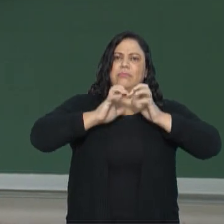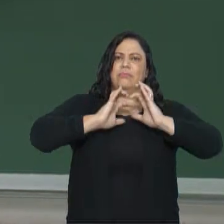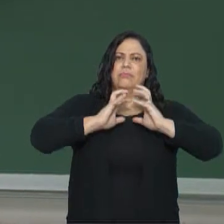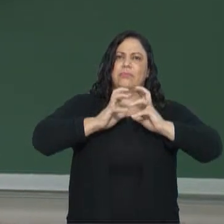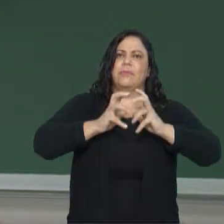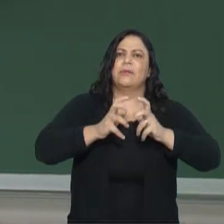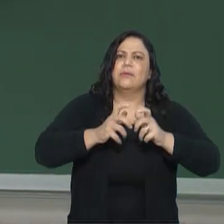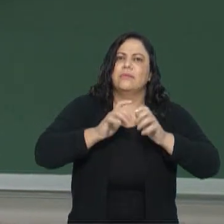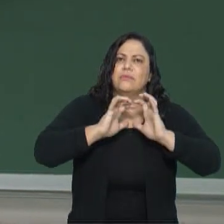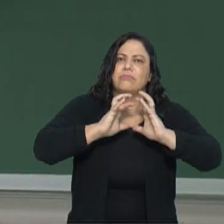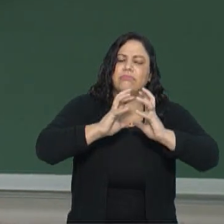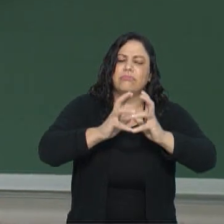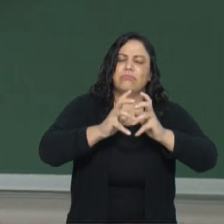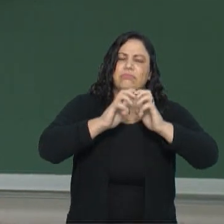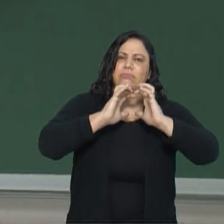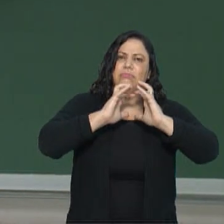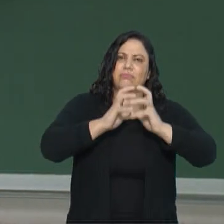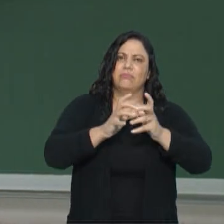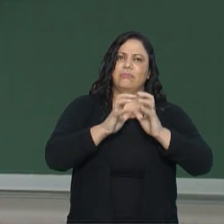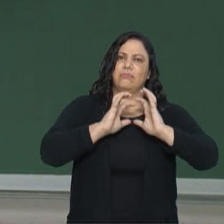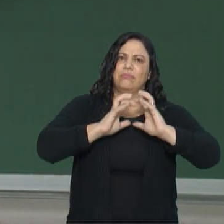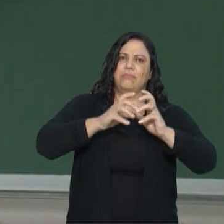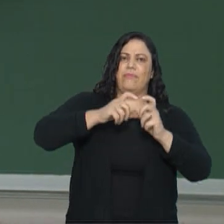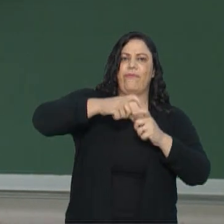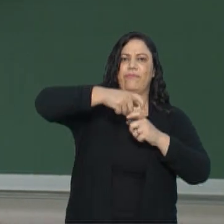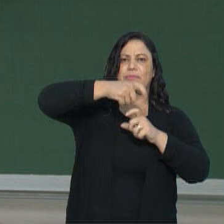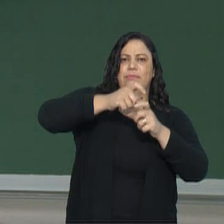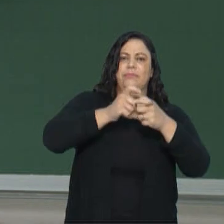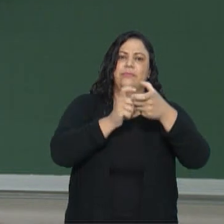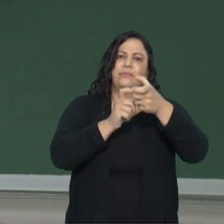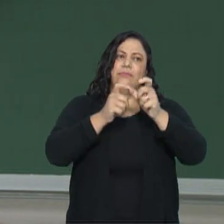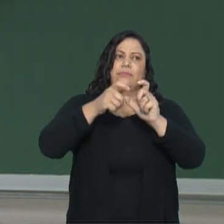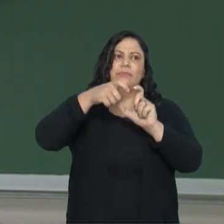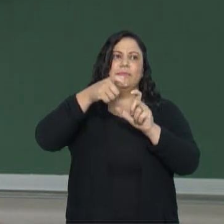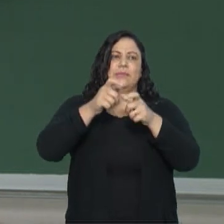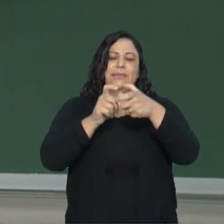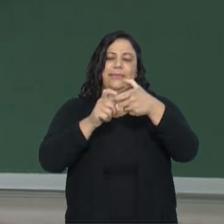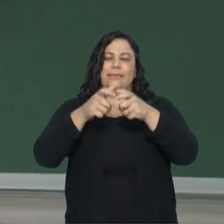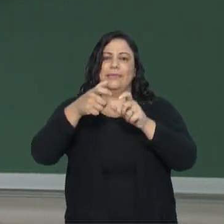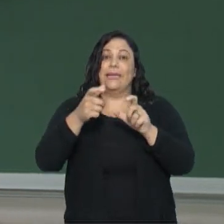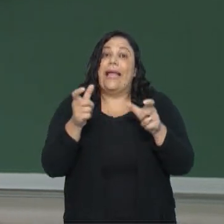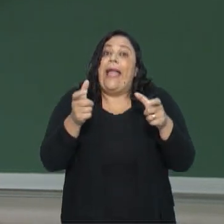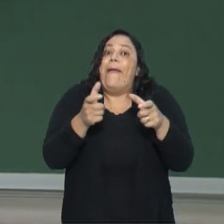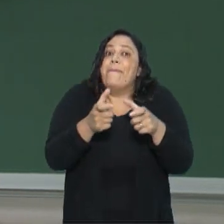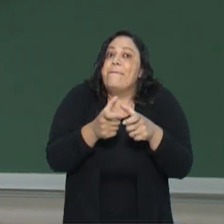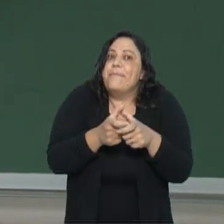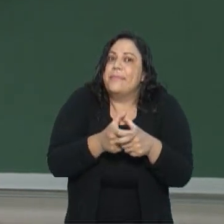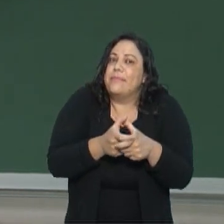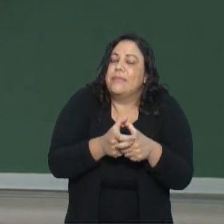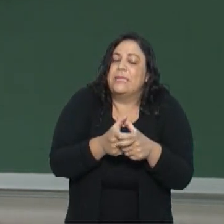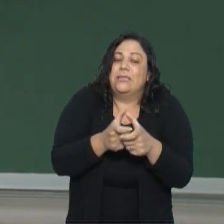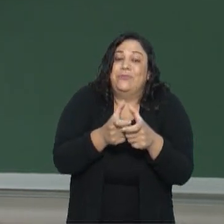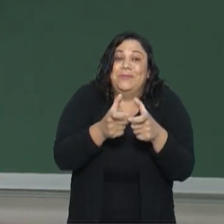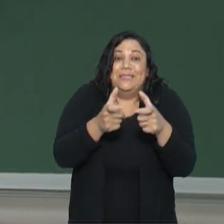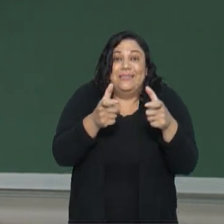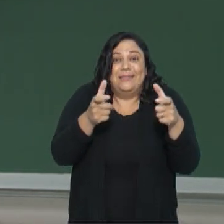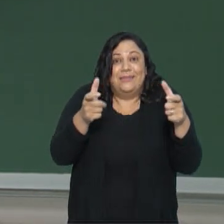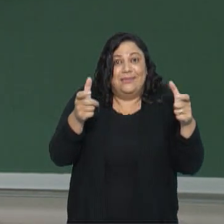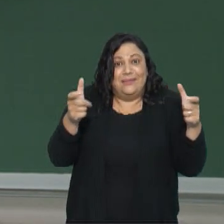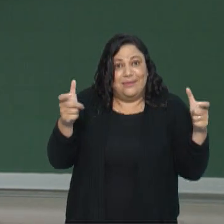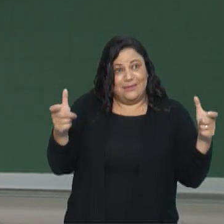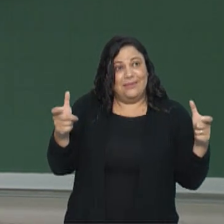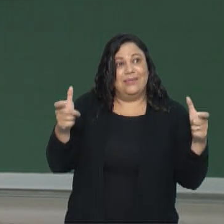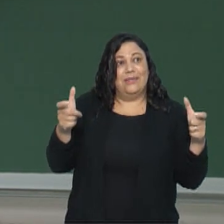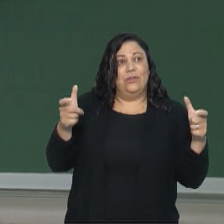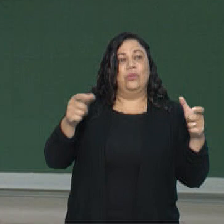voltinhas que aumenta a sua área. Por isso que ele é um órgão relativamente pequeno, mas muito grande, por causa